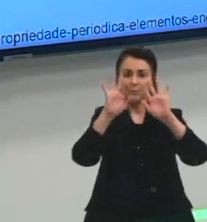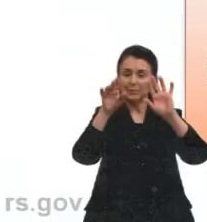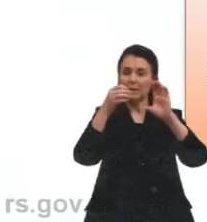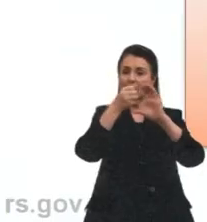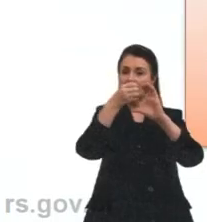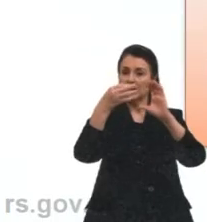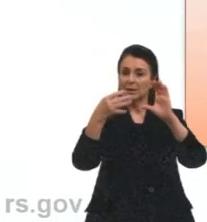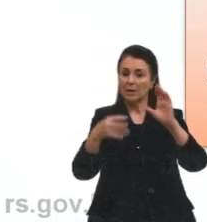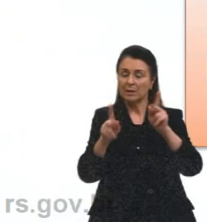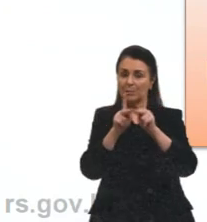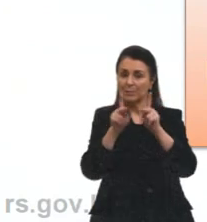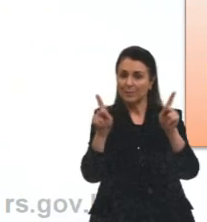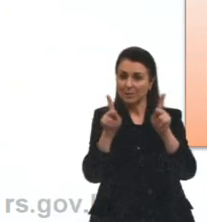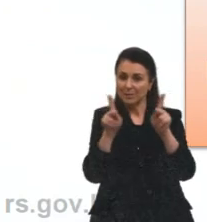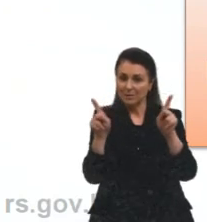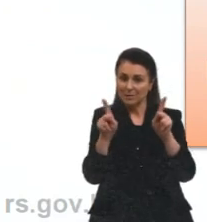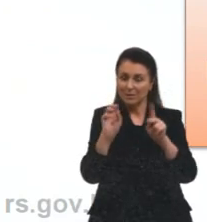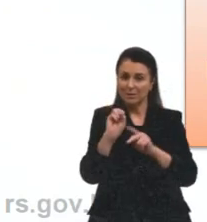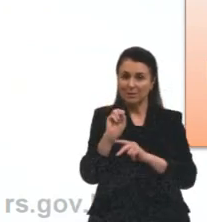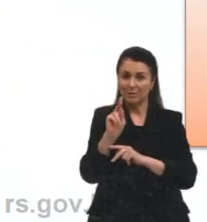periódicas certa